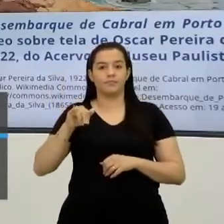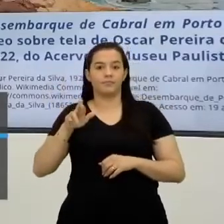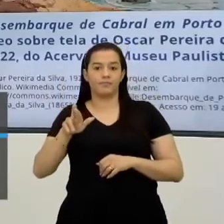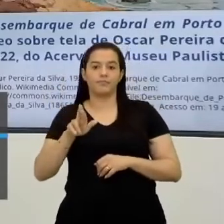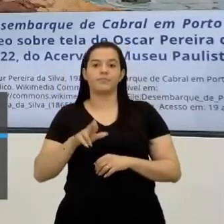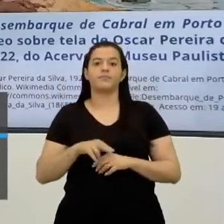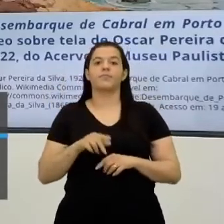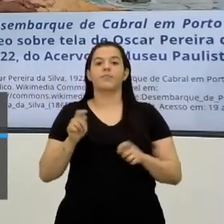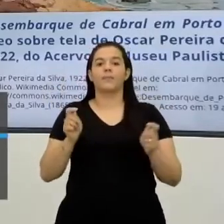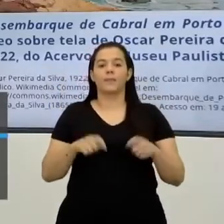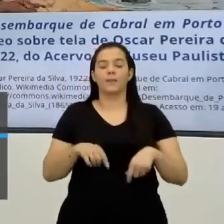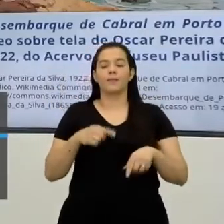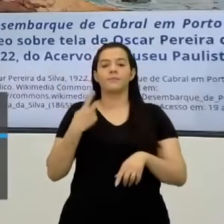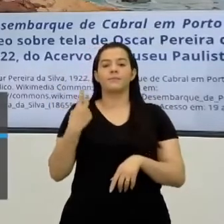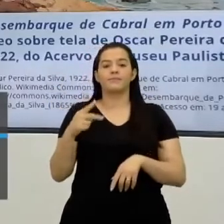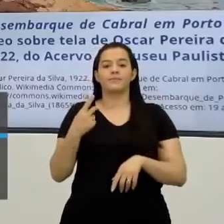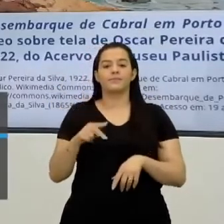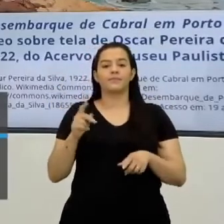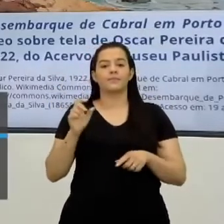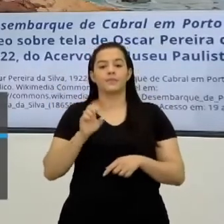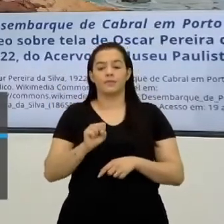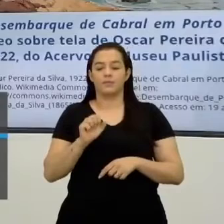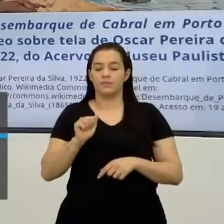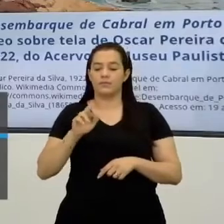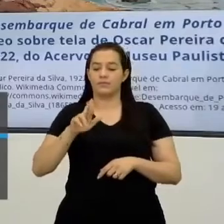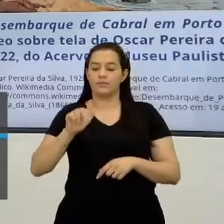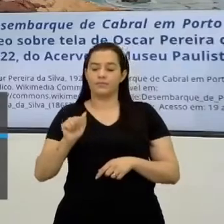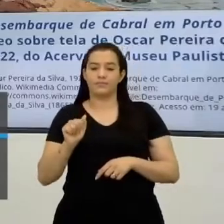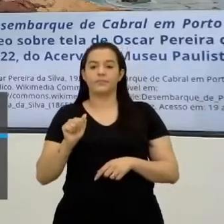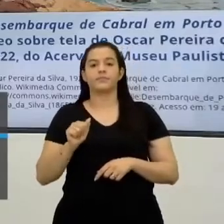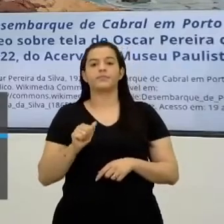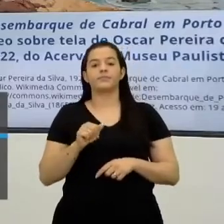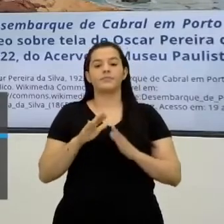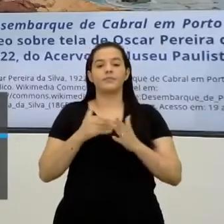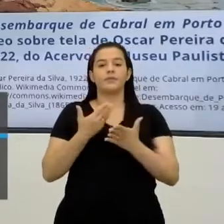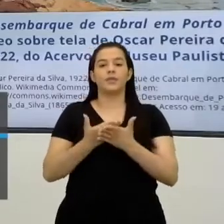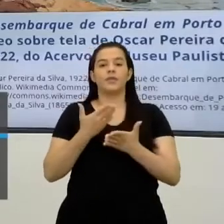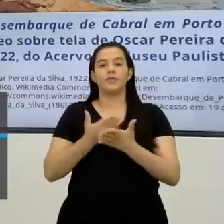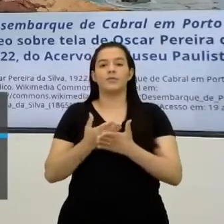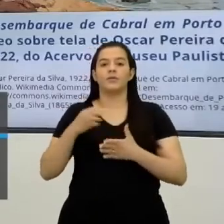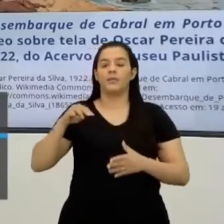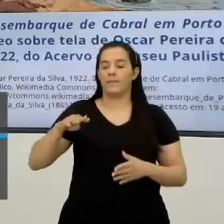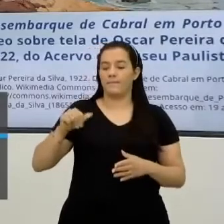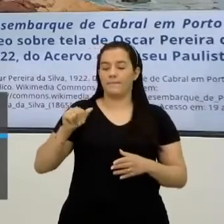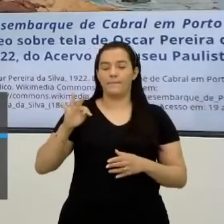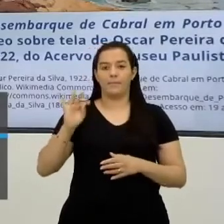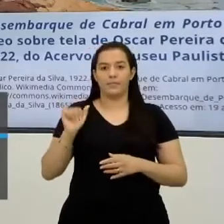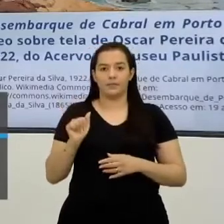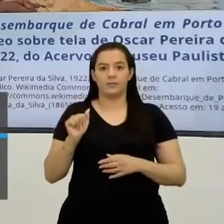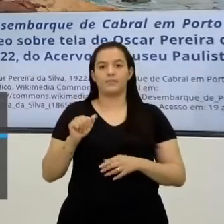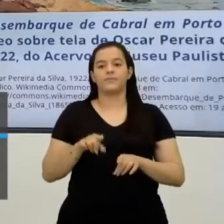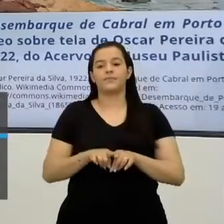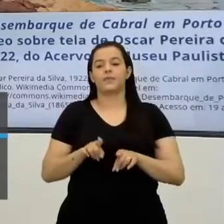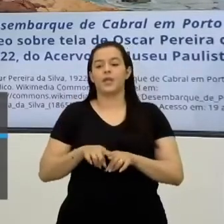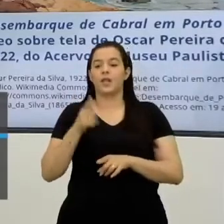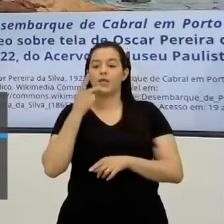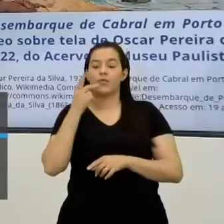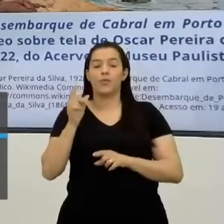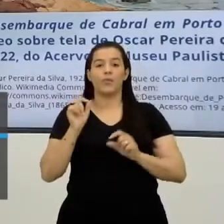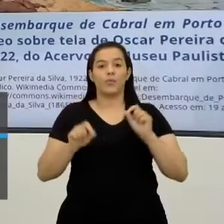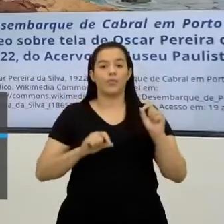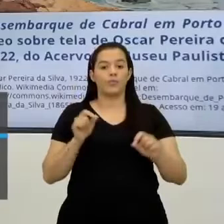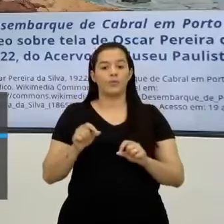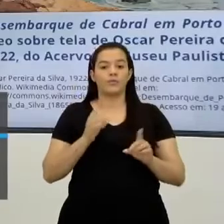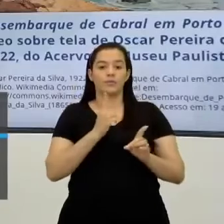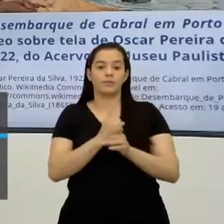Naigenara, ela é da Sara, da escola... Sara, da escola Marta Figueiredo, disse que